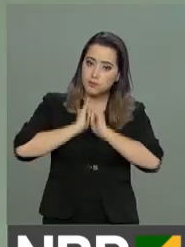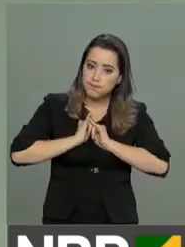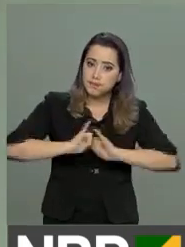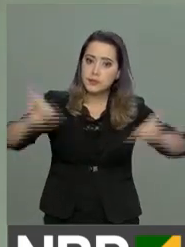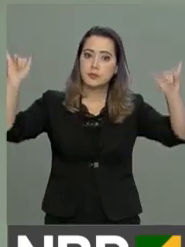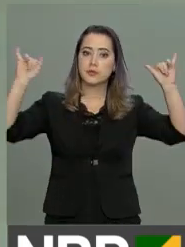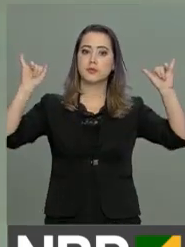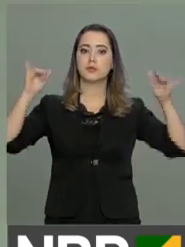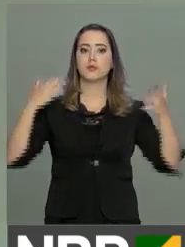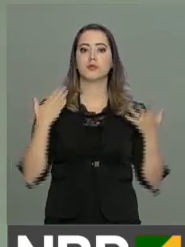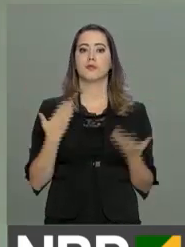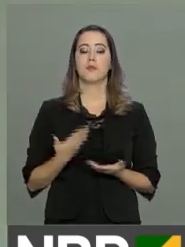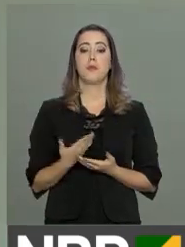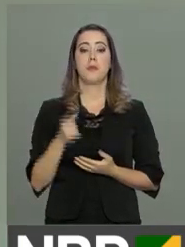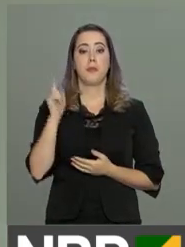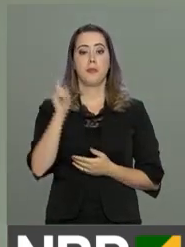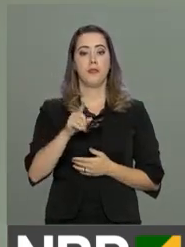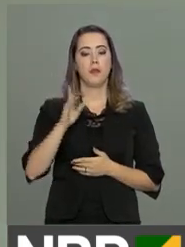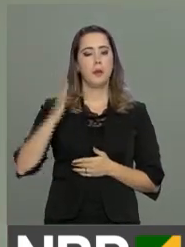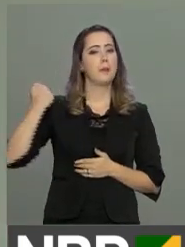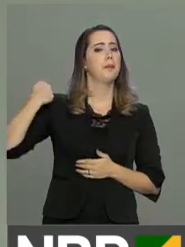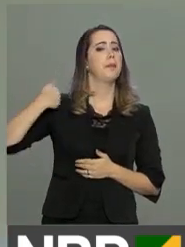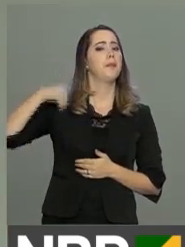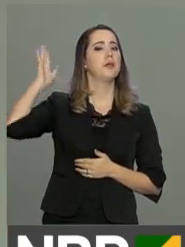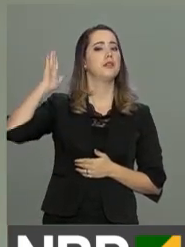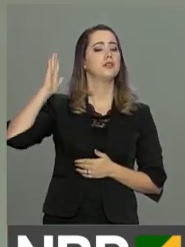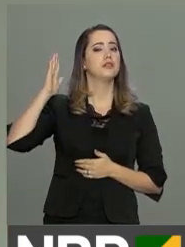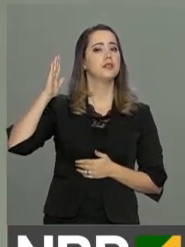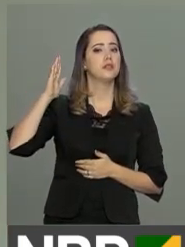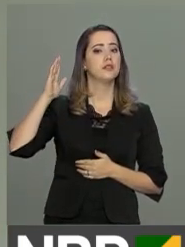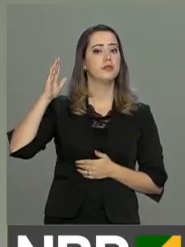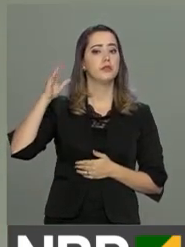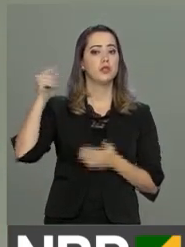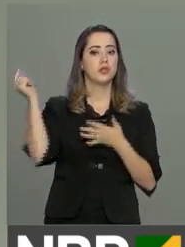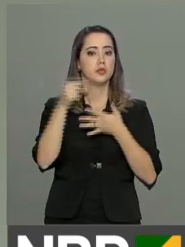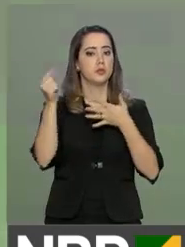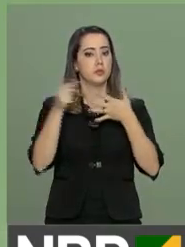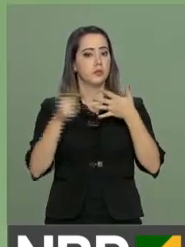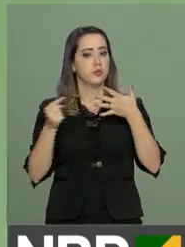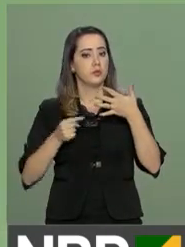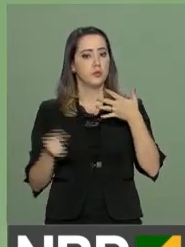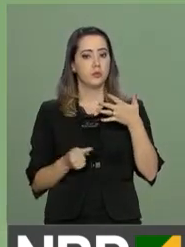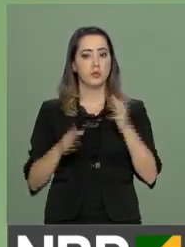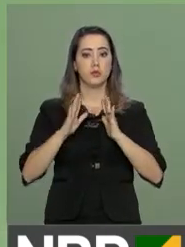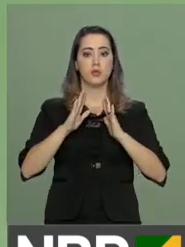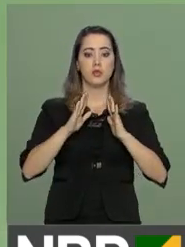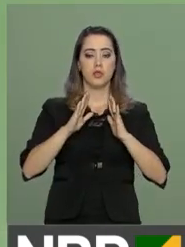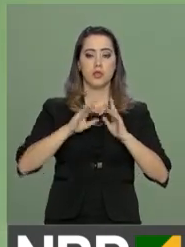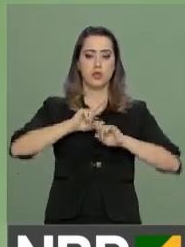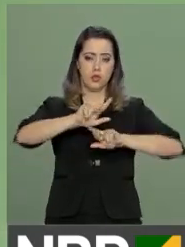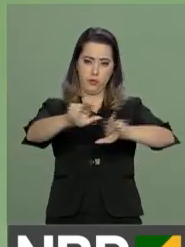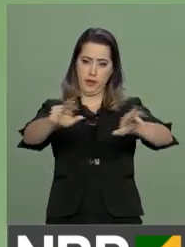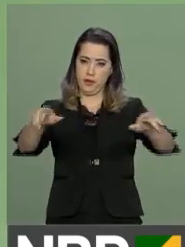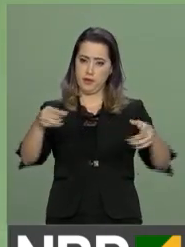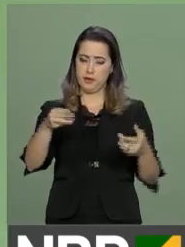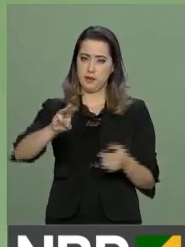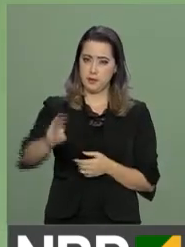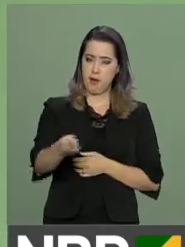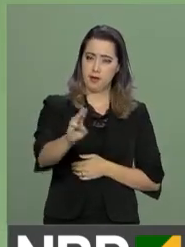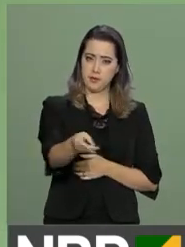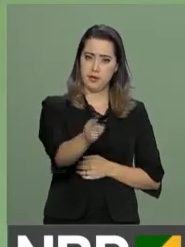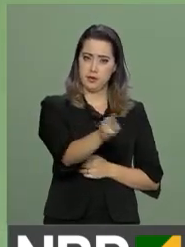declarar que, além das milhares de casas